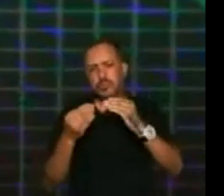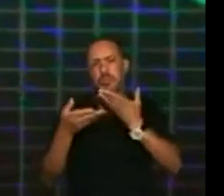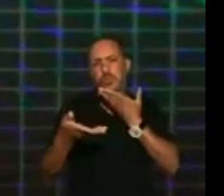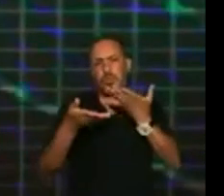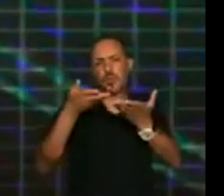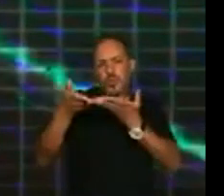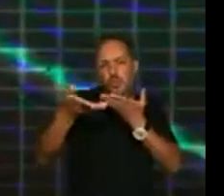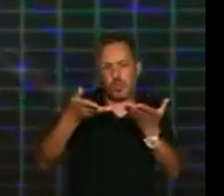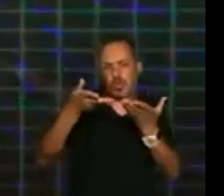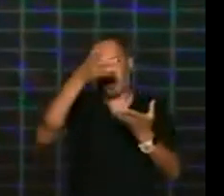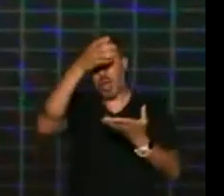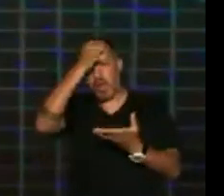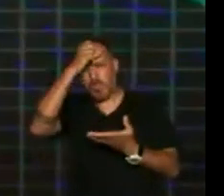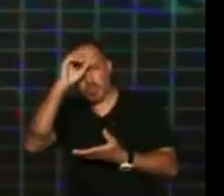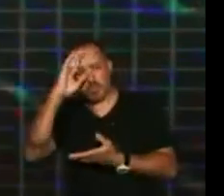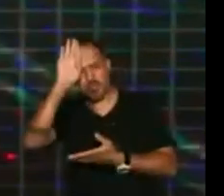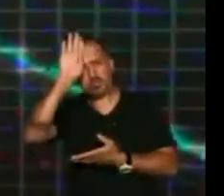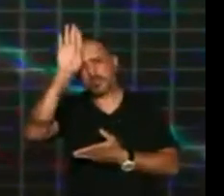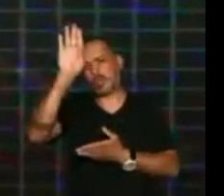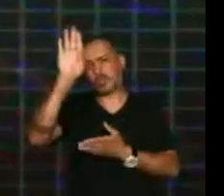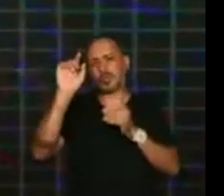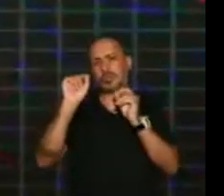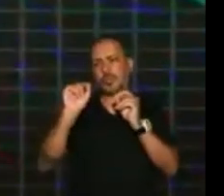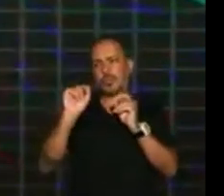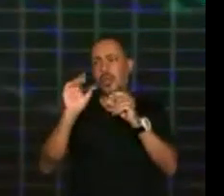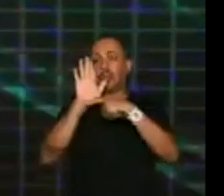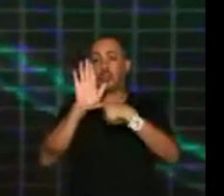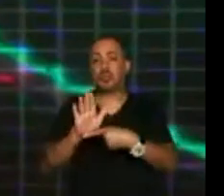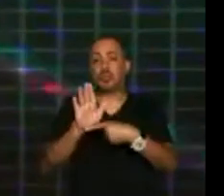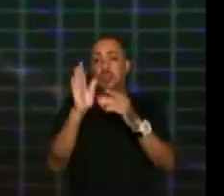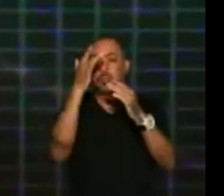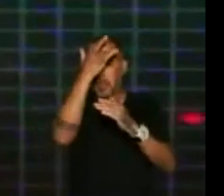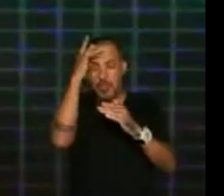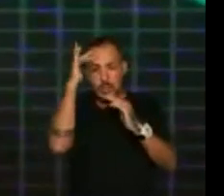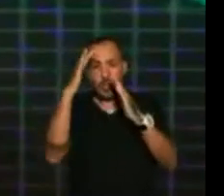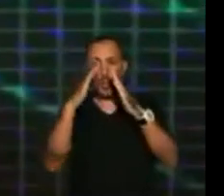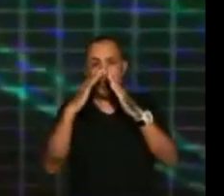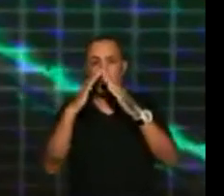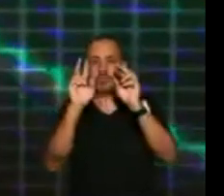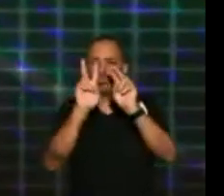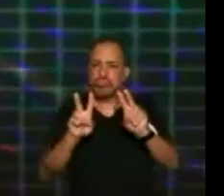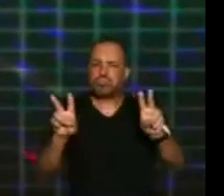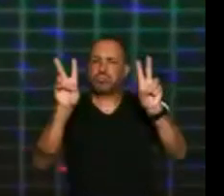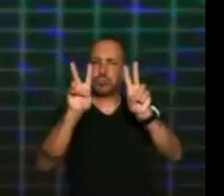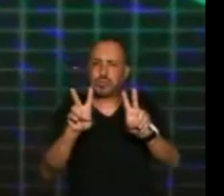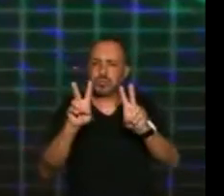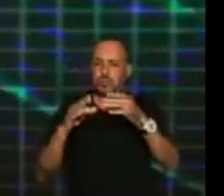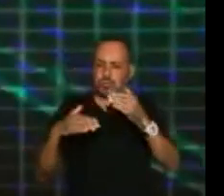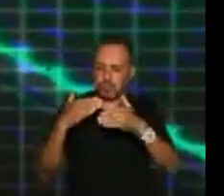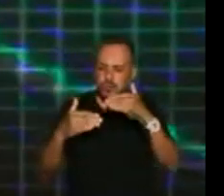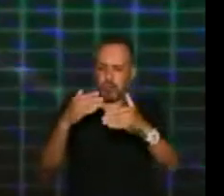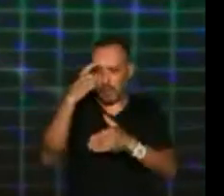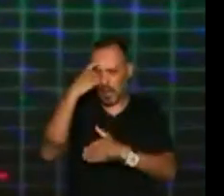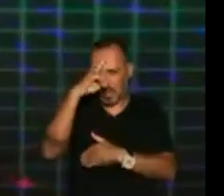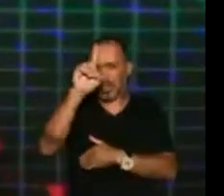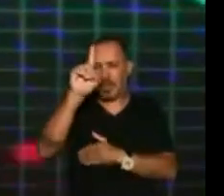suas principais aprendizagens, seus insights, porque assim você também ajuda quem está em casa assistindo também a desenvolver as